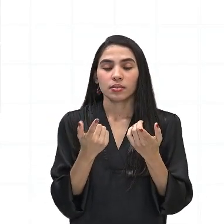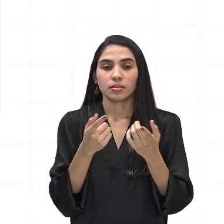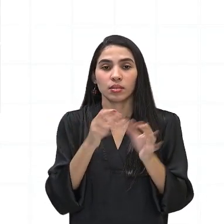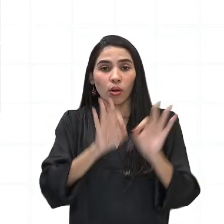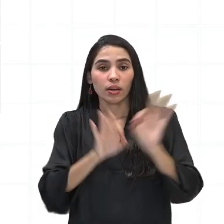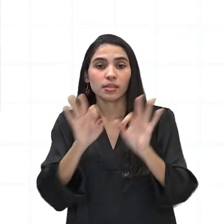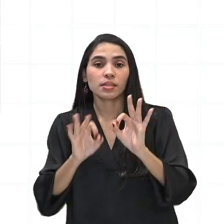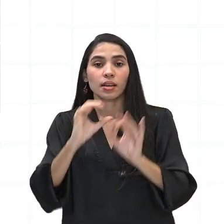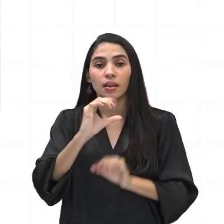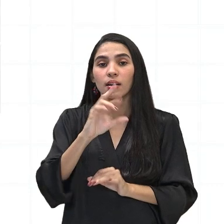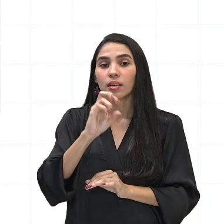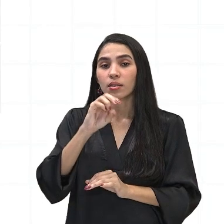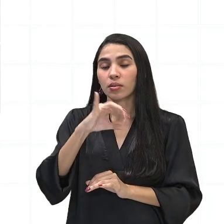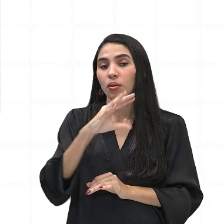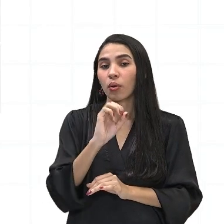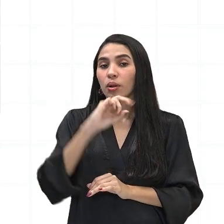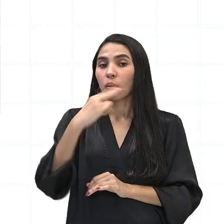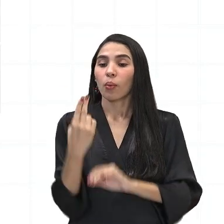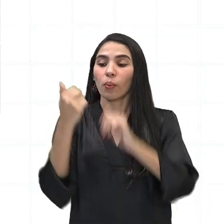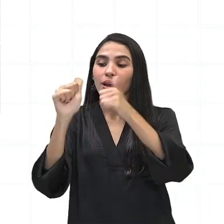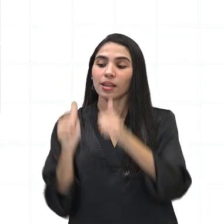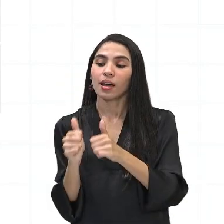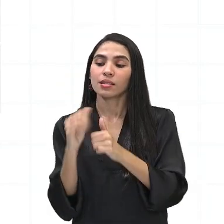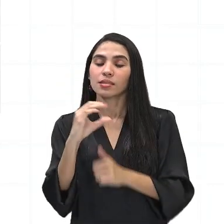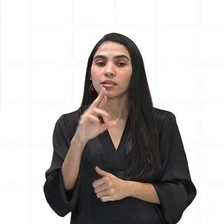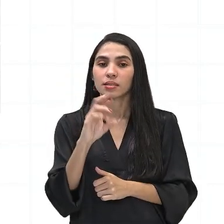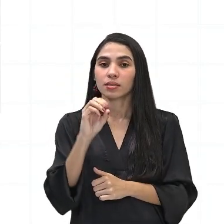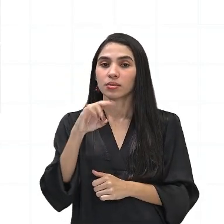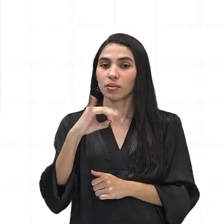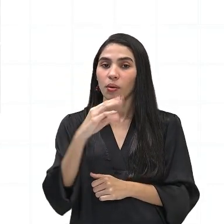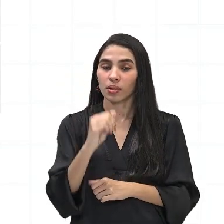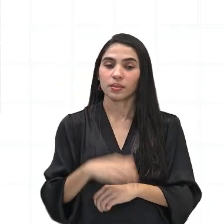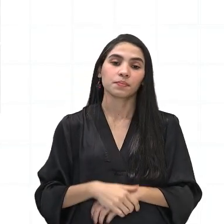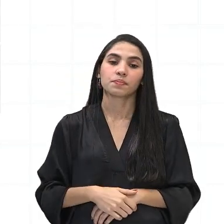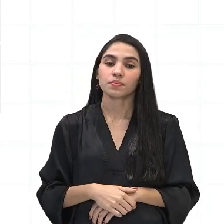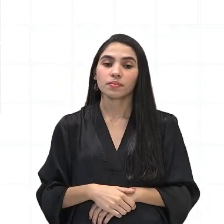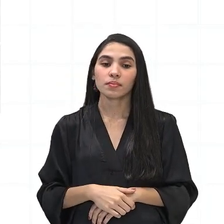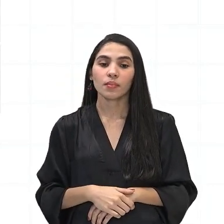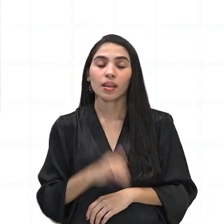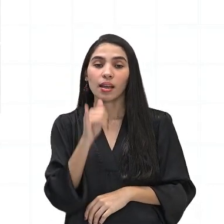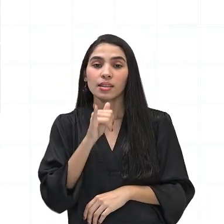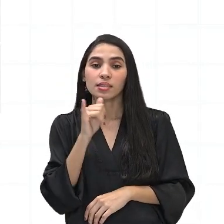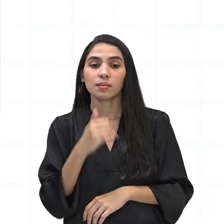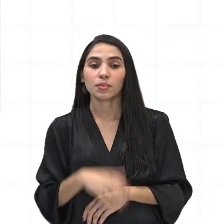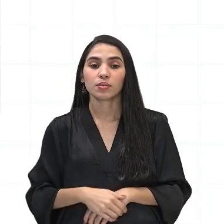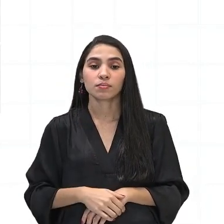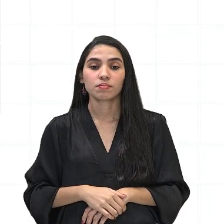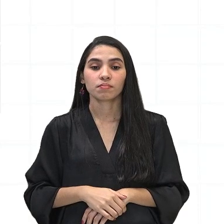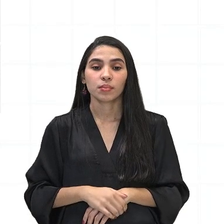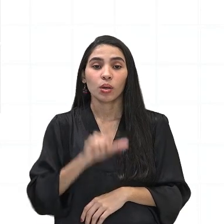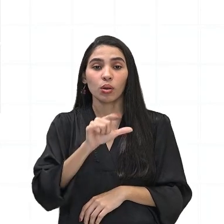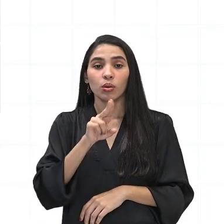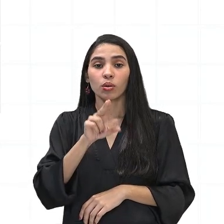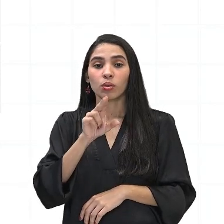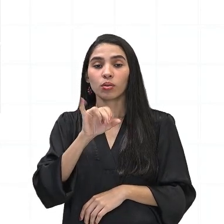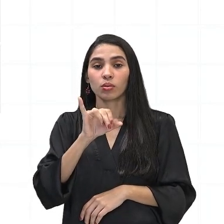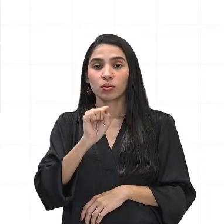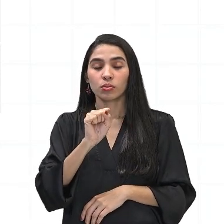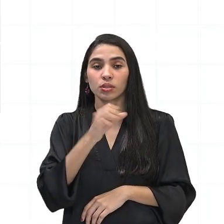normal, alguém escreveu uma crônica, né? Então inspirou-se nesses fatos e criou essa situação aí. Professor, esse fato